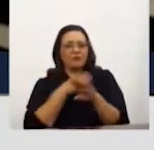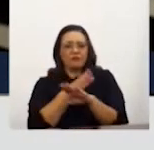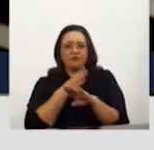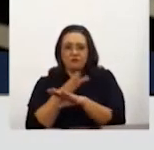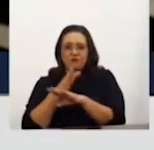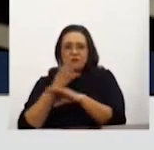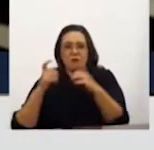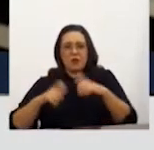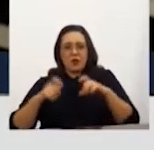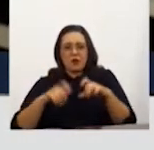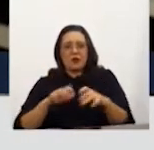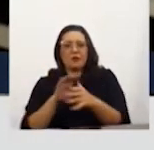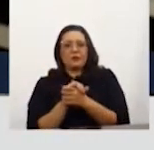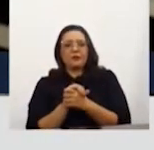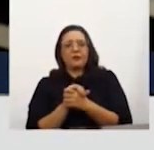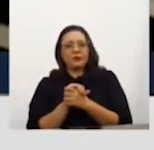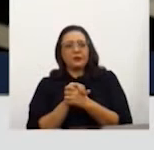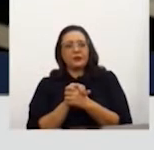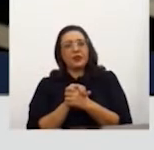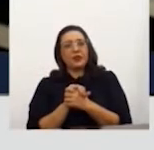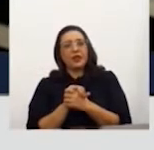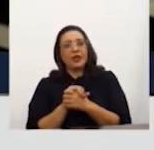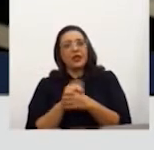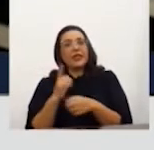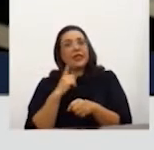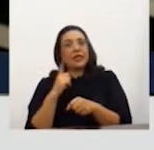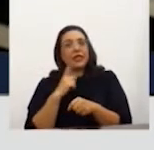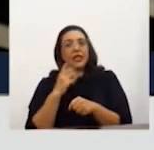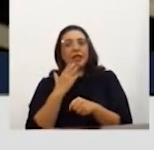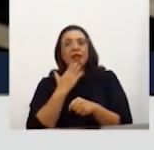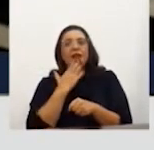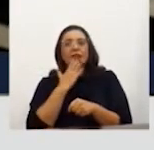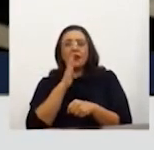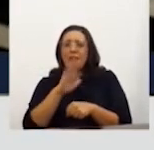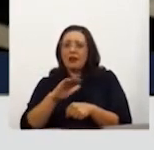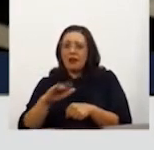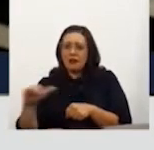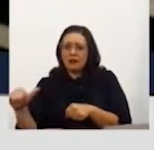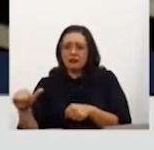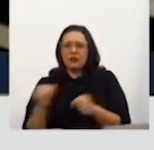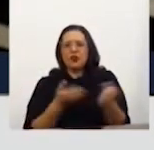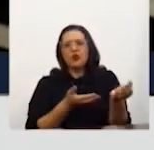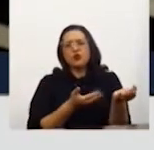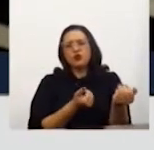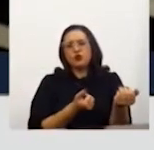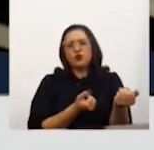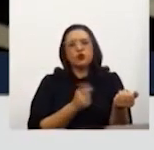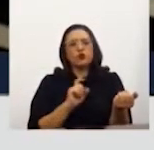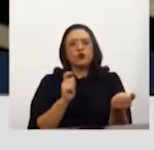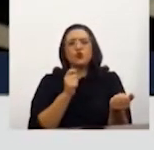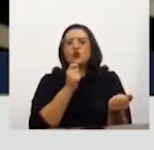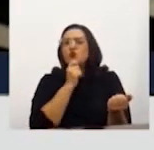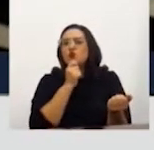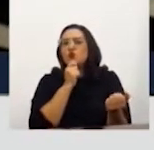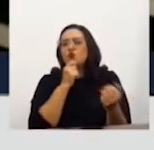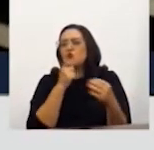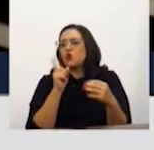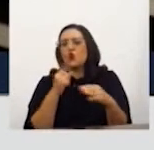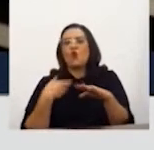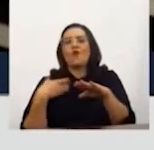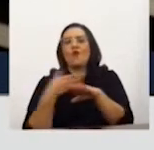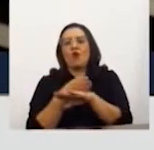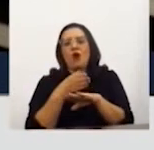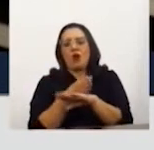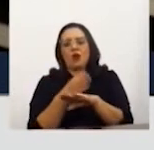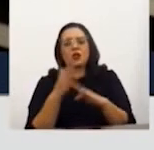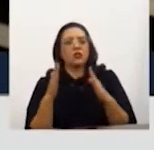crianças, adolescentes, né, que não estão frequentando diariamente as escolas. E isso tem trazido um grande transtorno aos pais